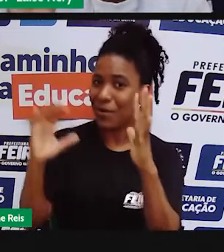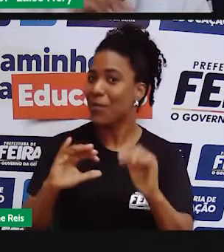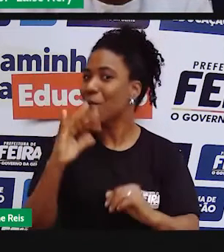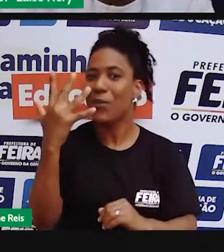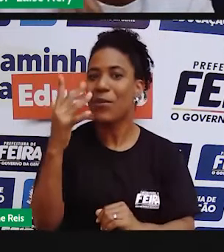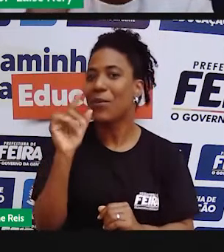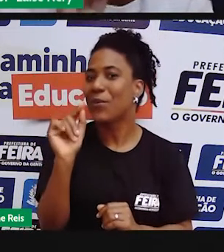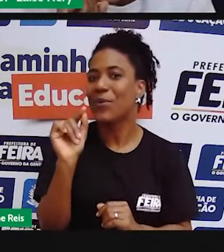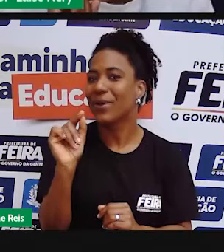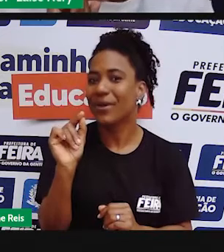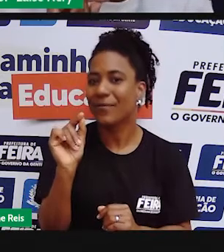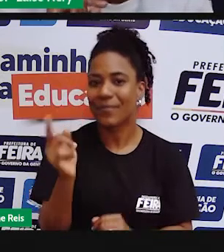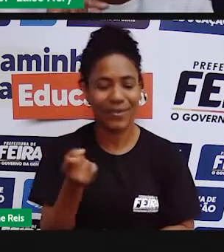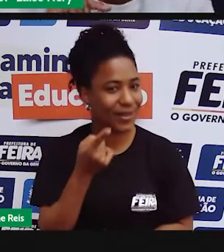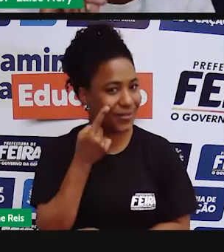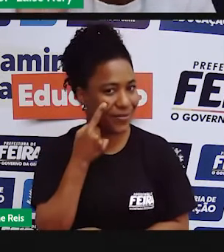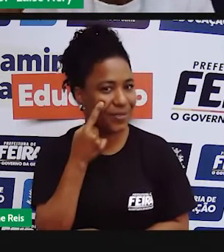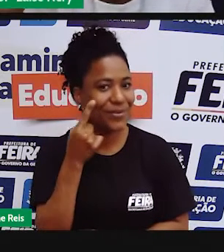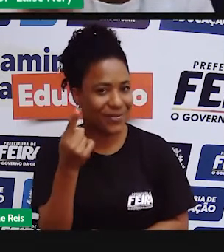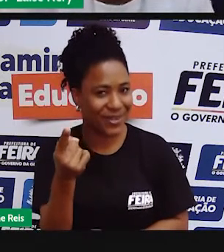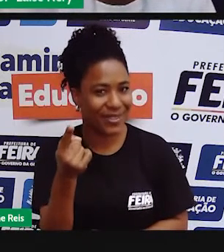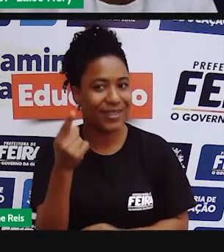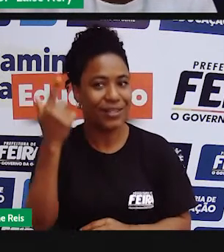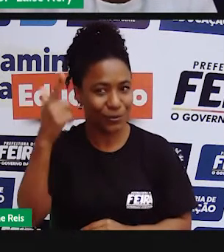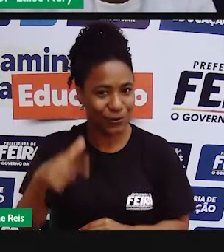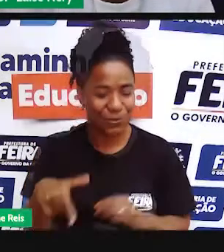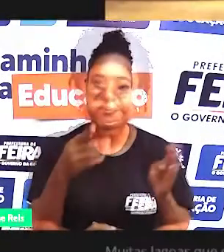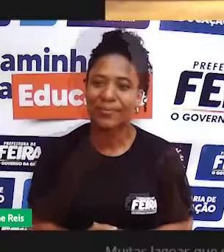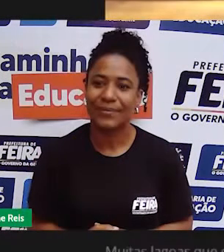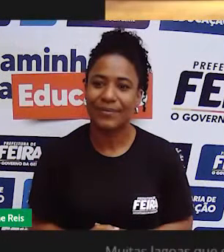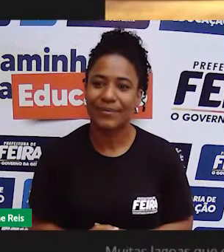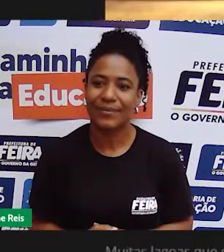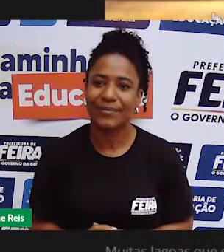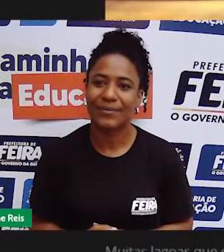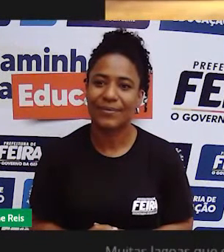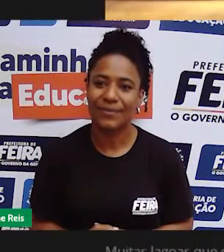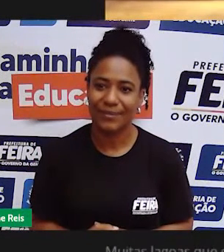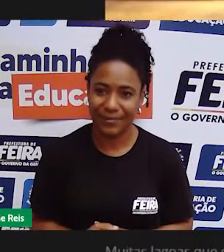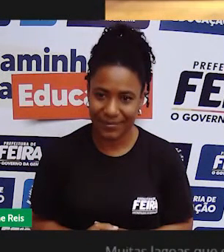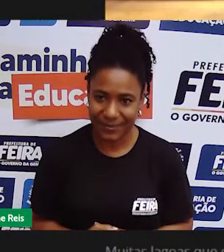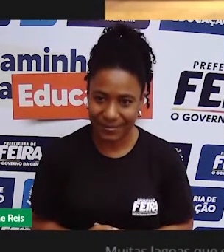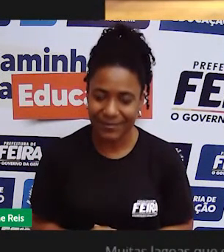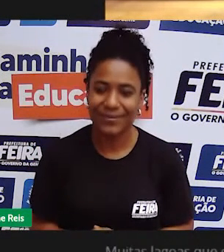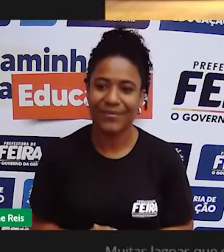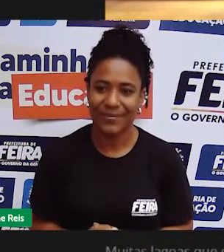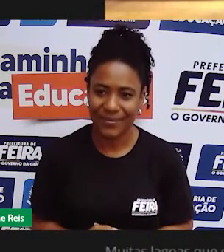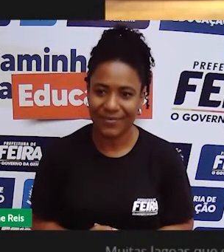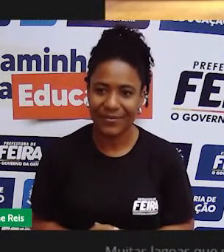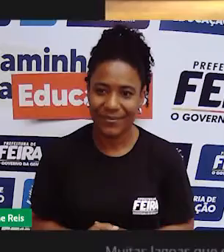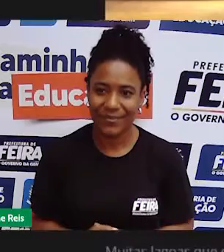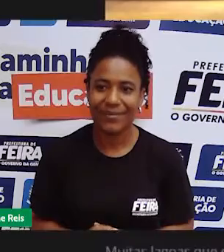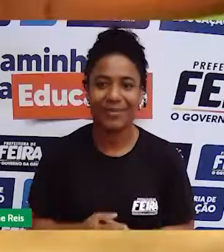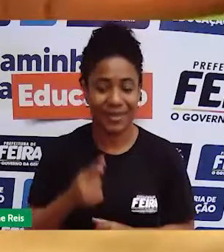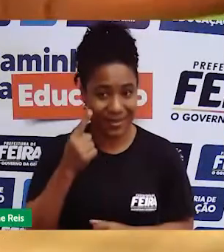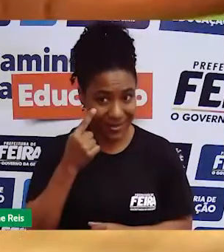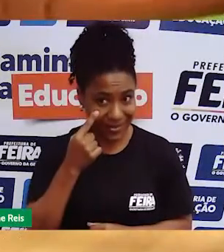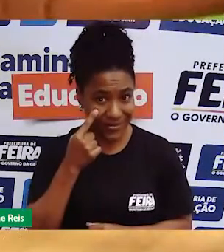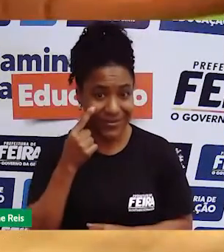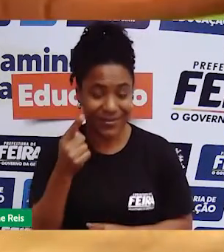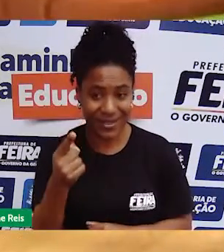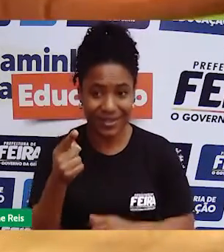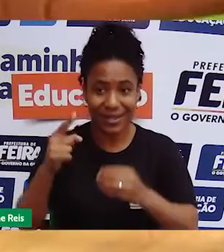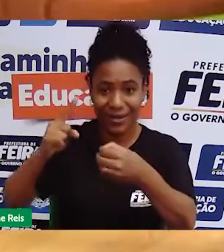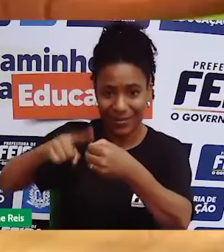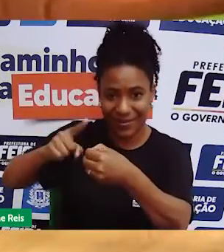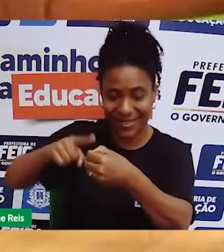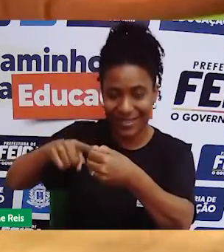Tem mais uma reportagem que nós vamos ver logo mais. O Janeiro está sendo também bastante comemorado na zona